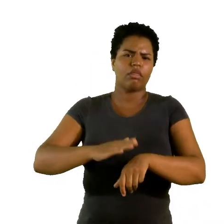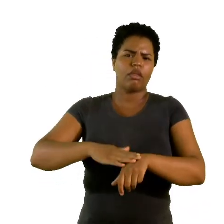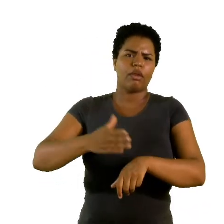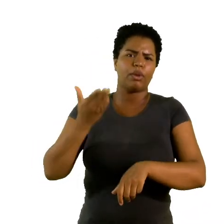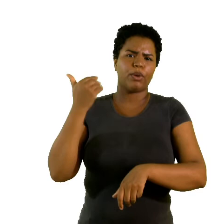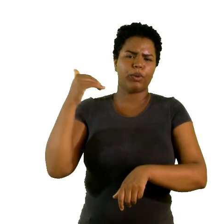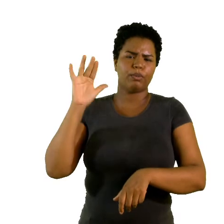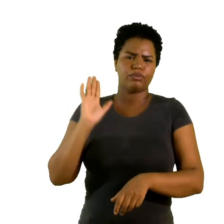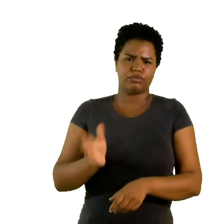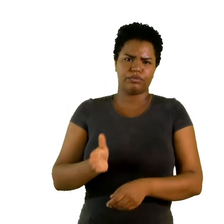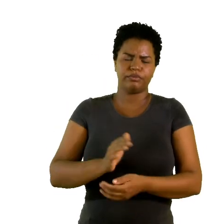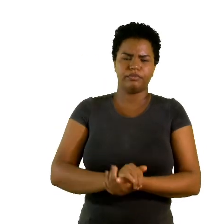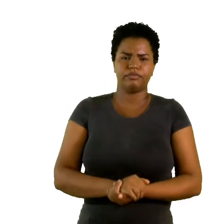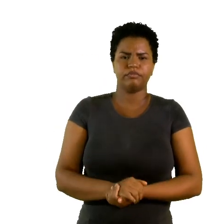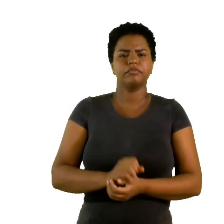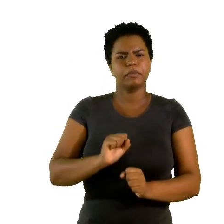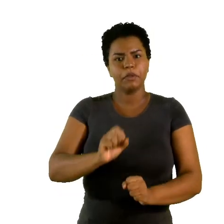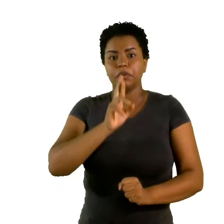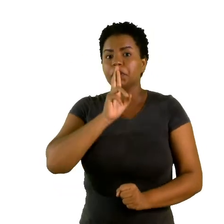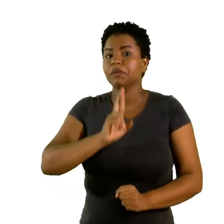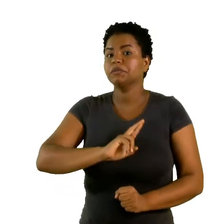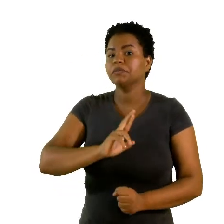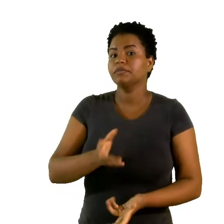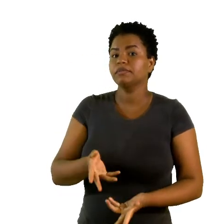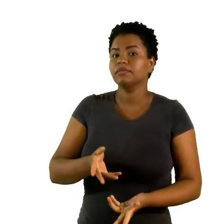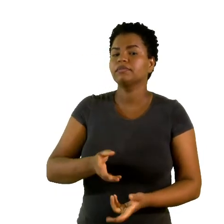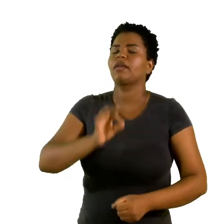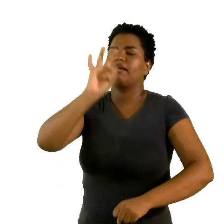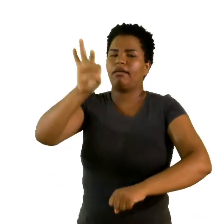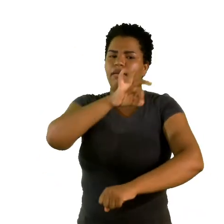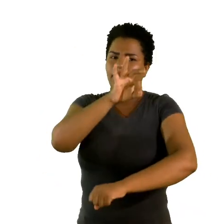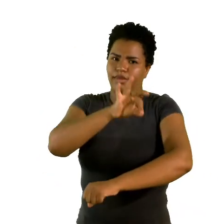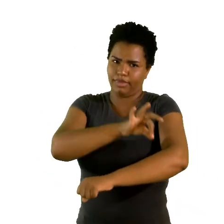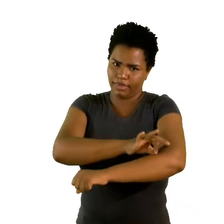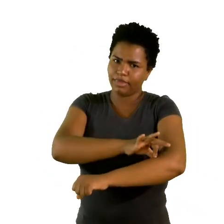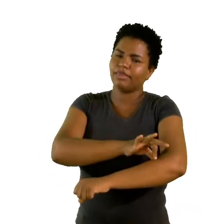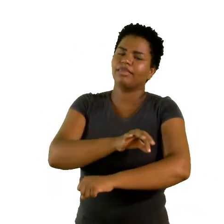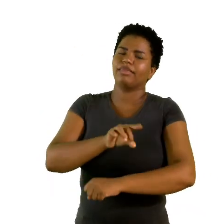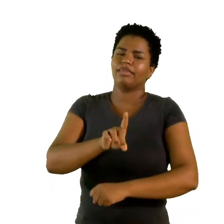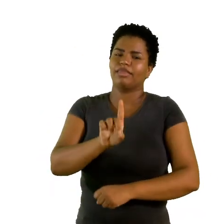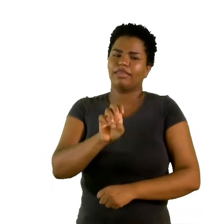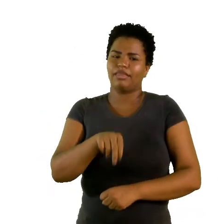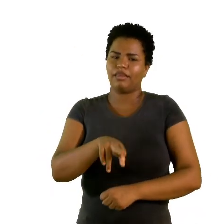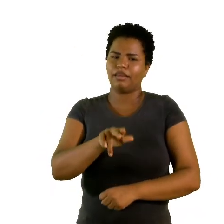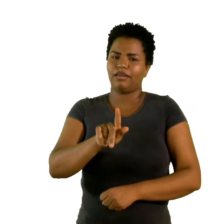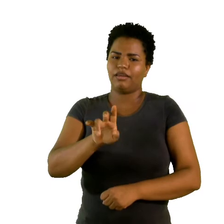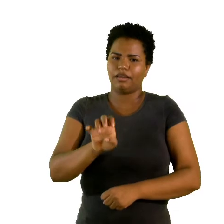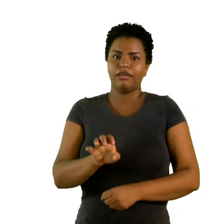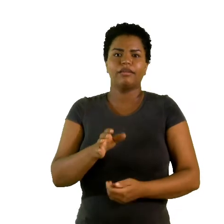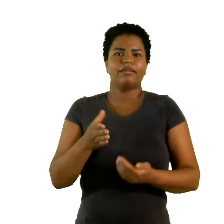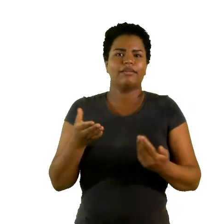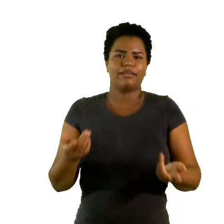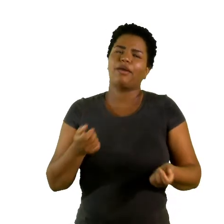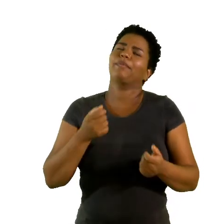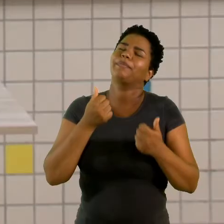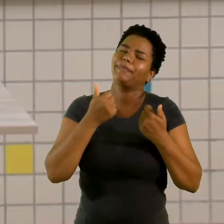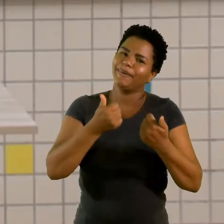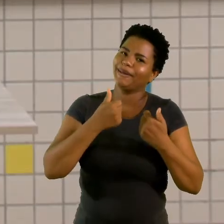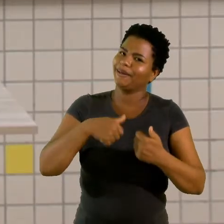pode responder. A dengue, muito bem, eu estava esperando essa